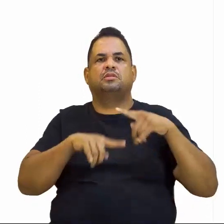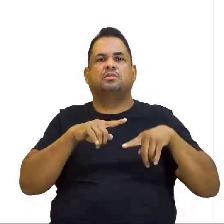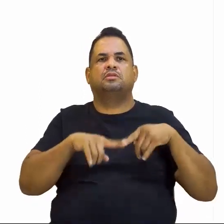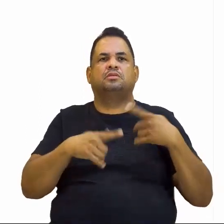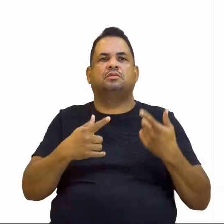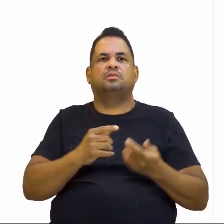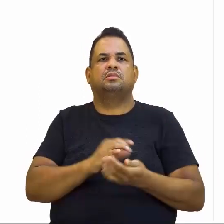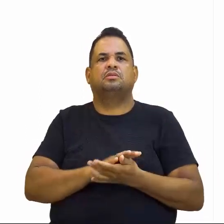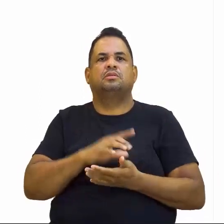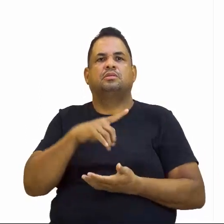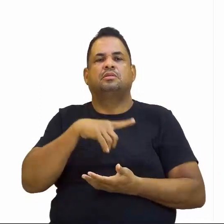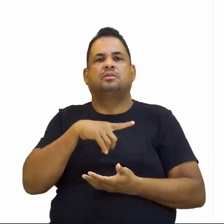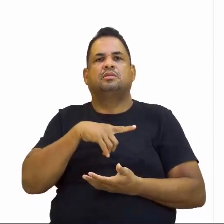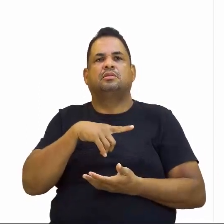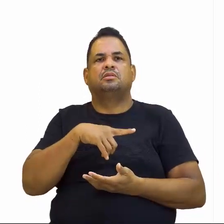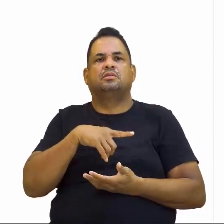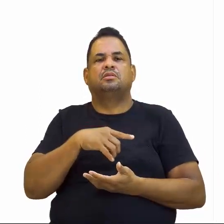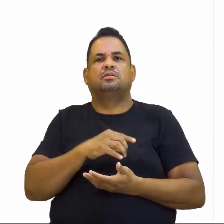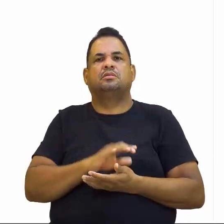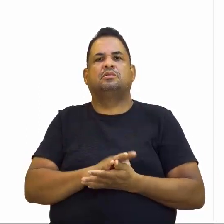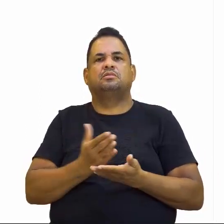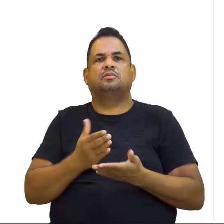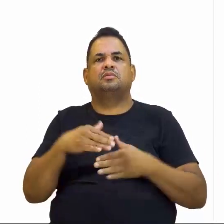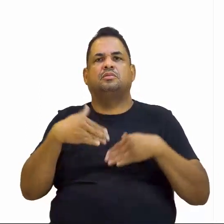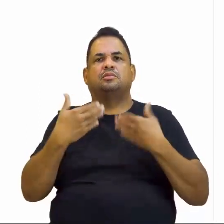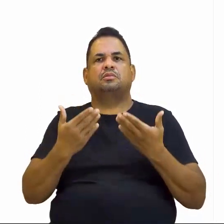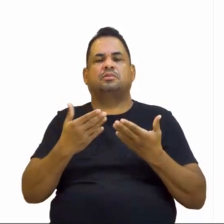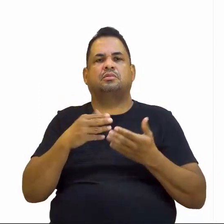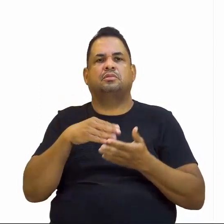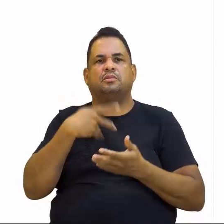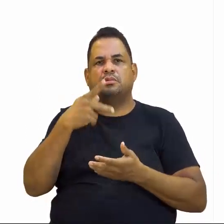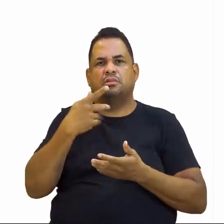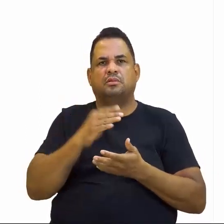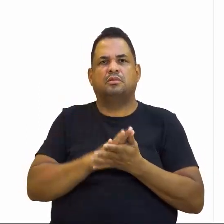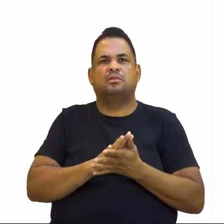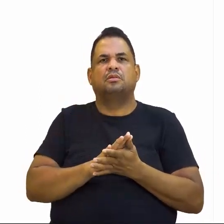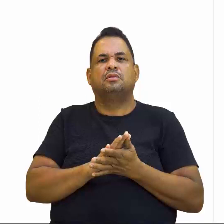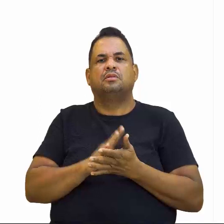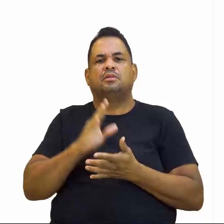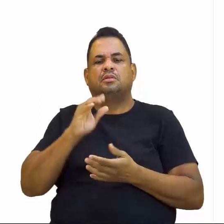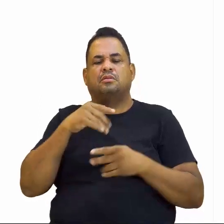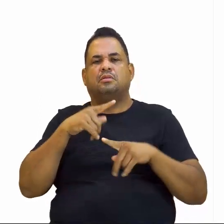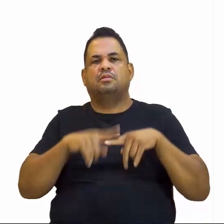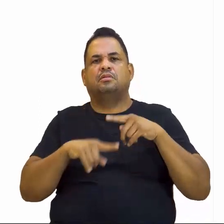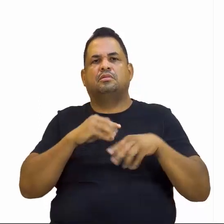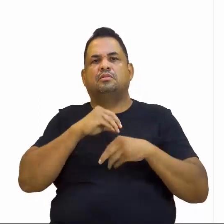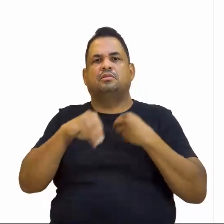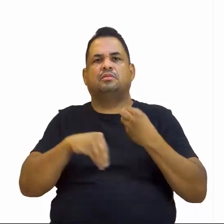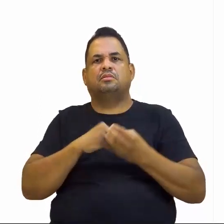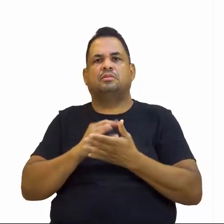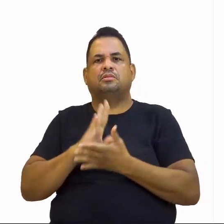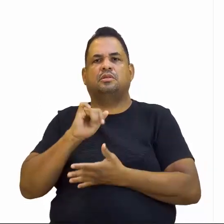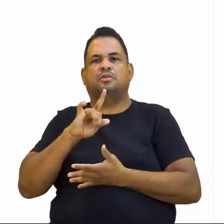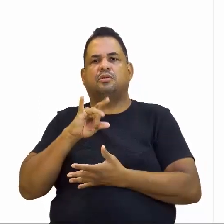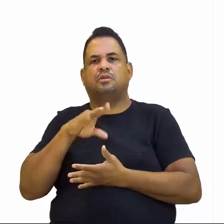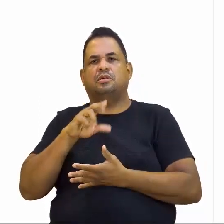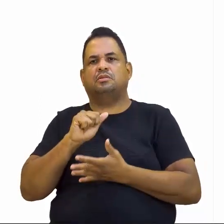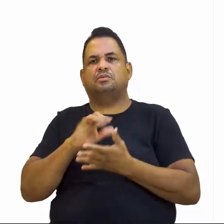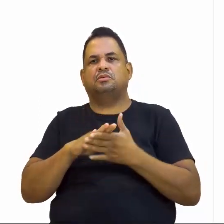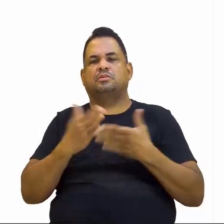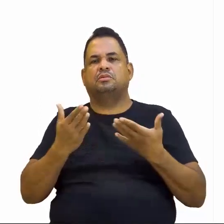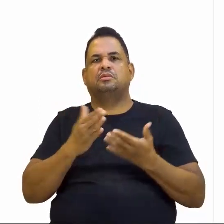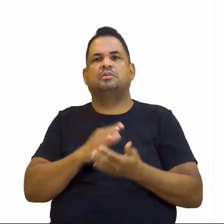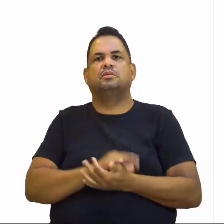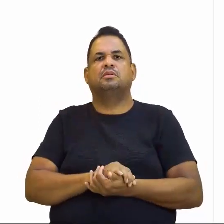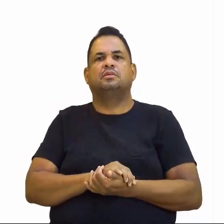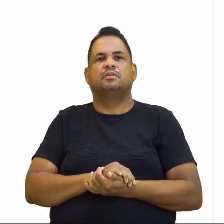gente vai ter outros minerais e quando a gente fala em minerais nós estamos falando de compostos inorgânicos.